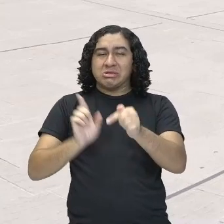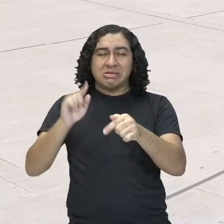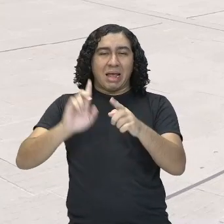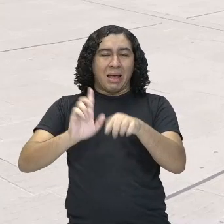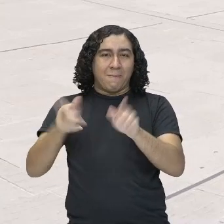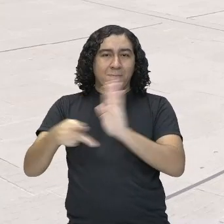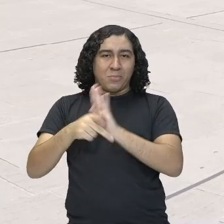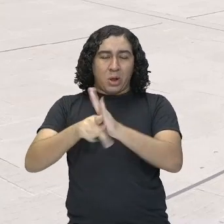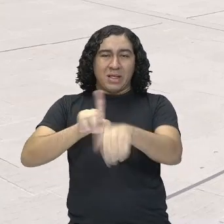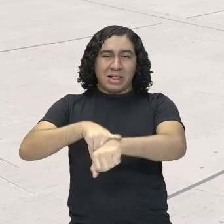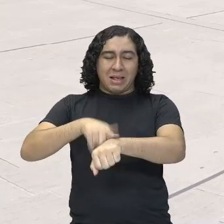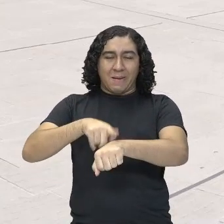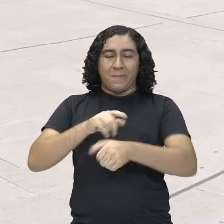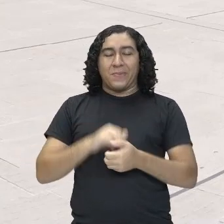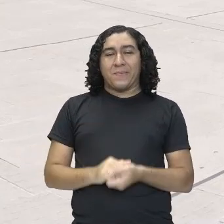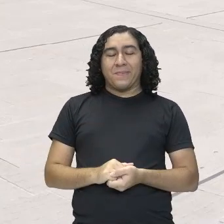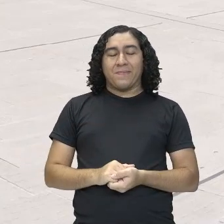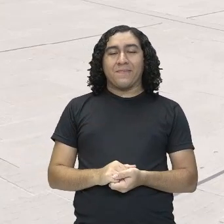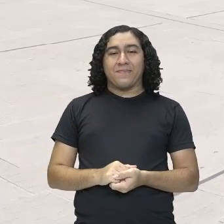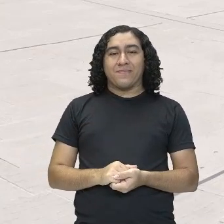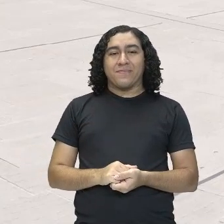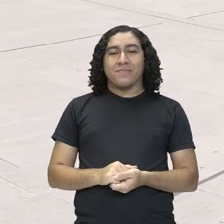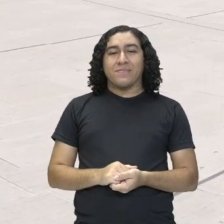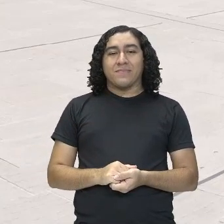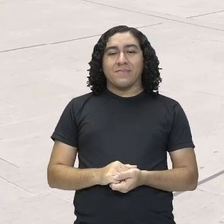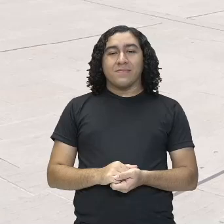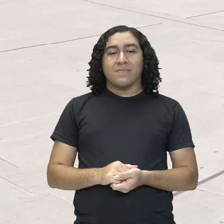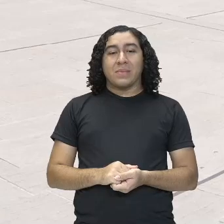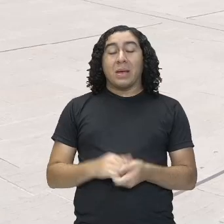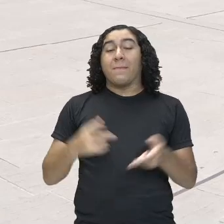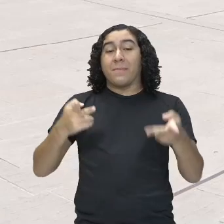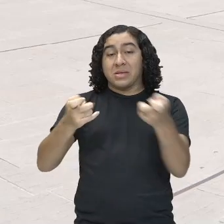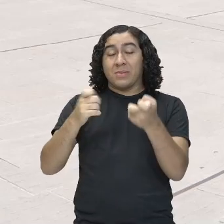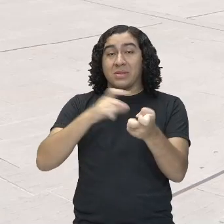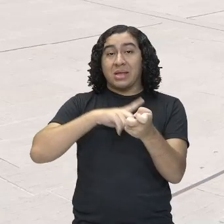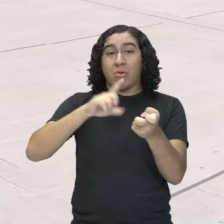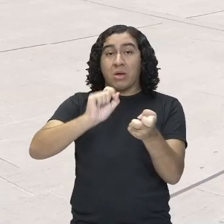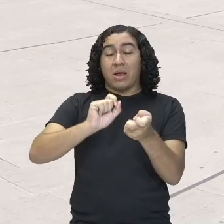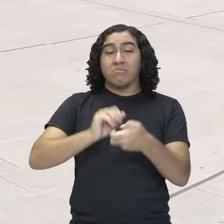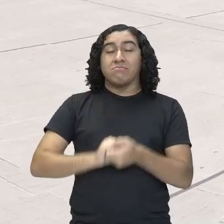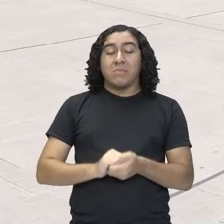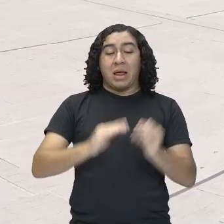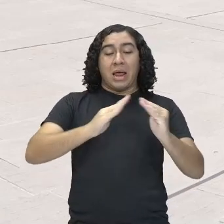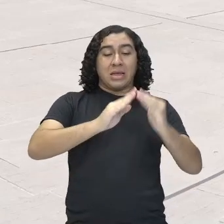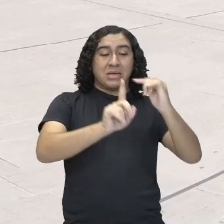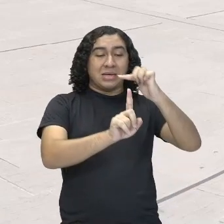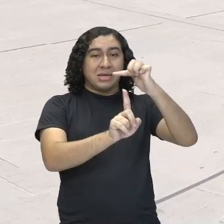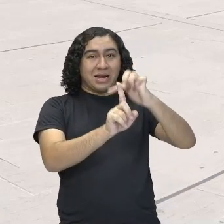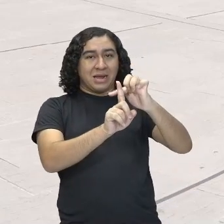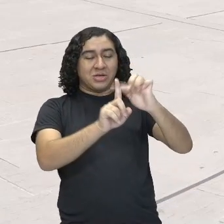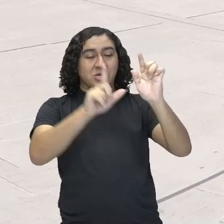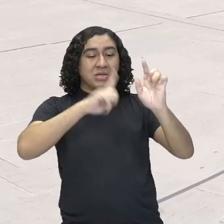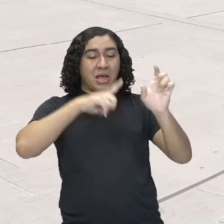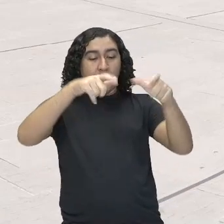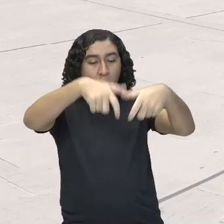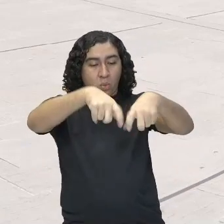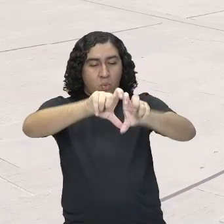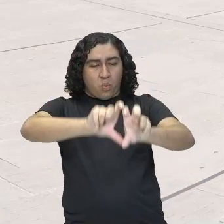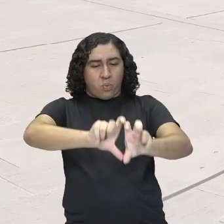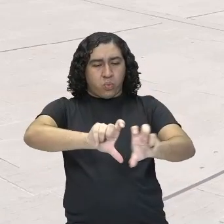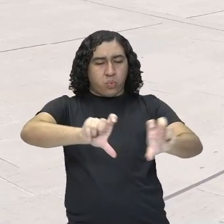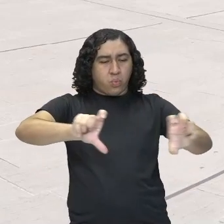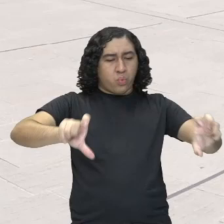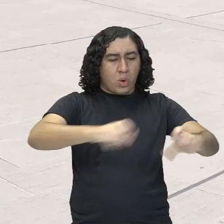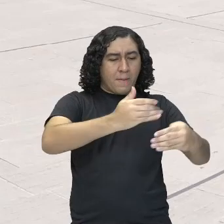não dá para ver claramente, mas a fachada dessa igreja, ela possui ali a composição de